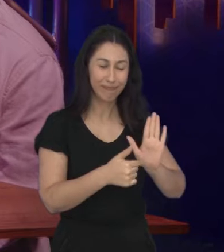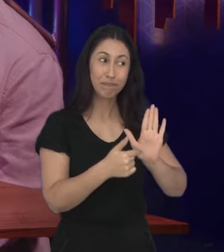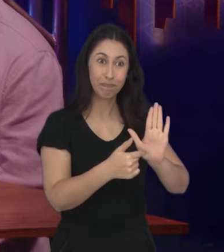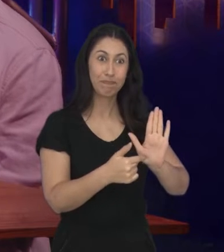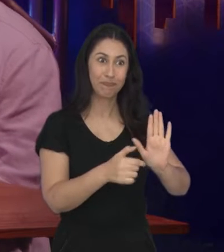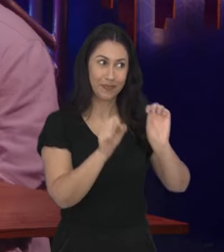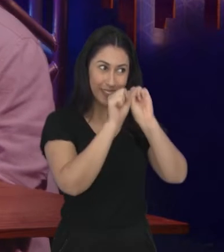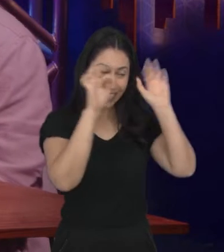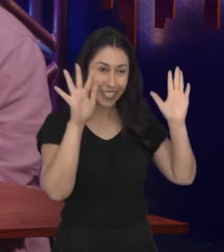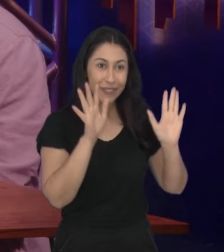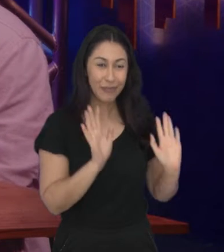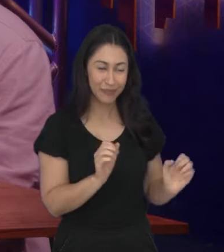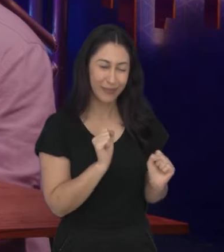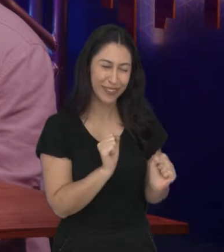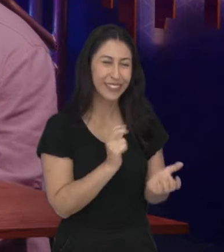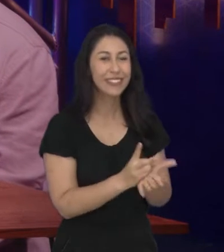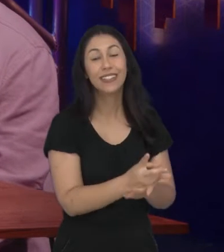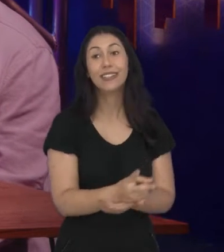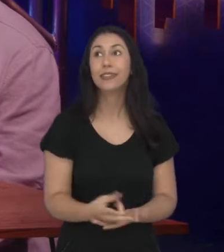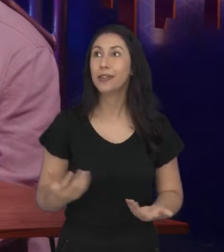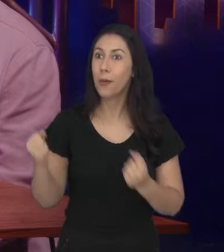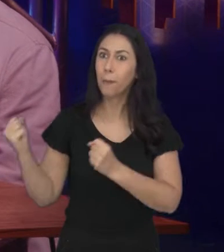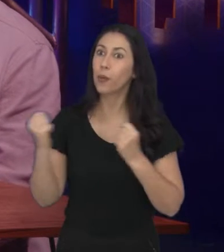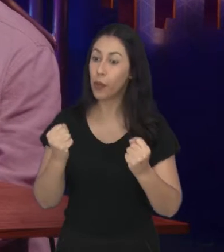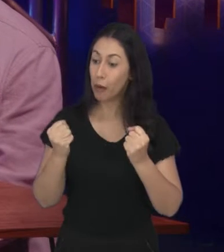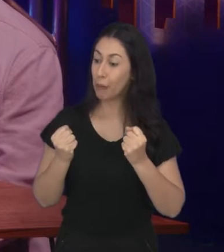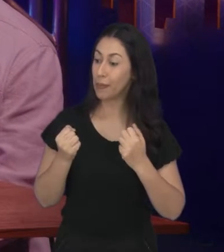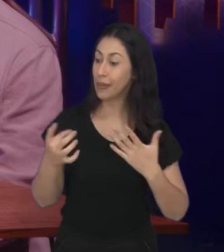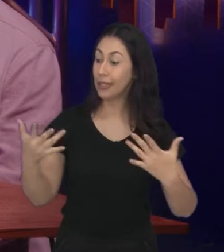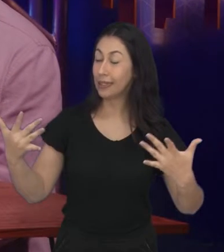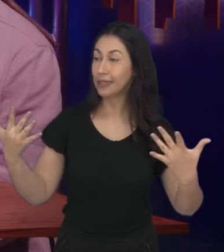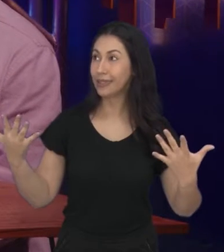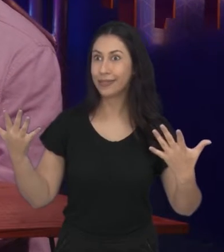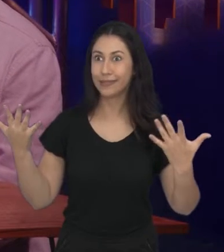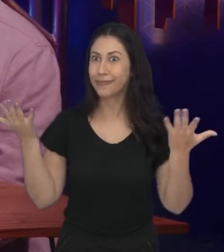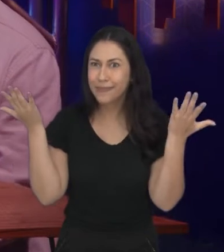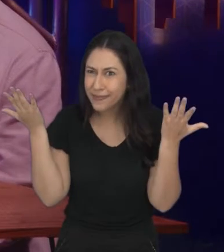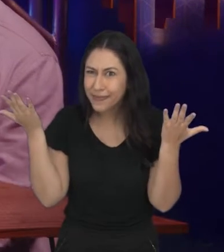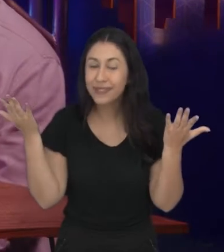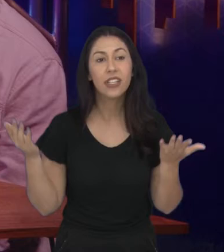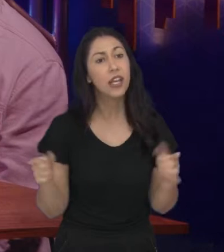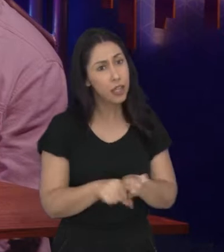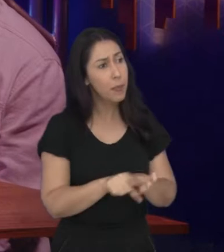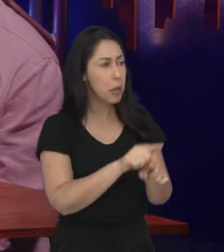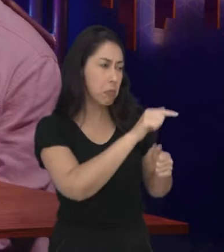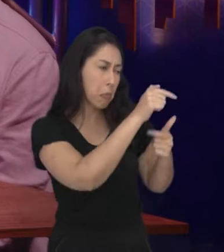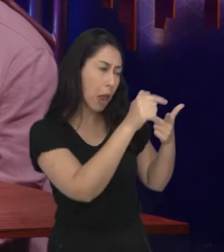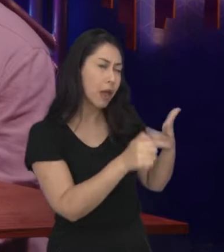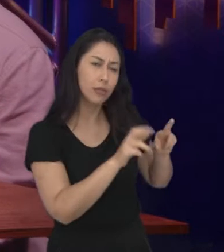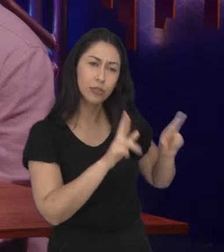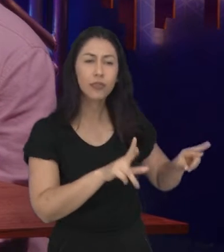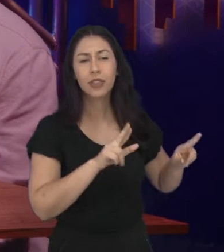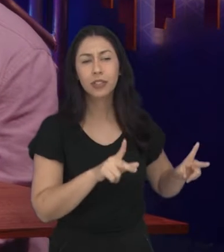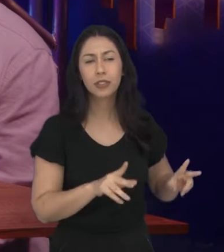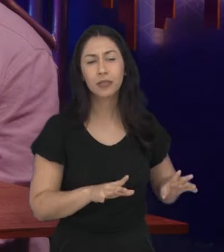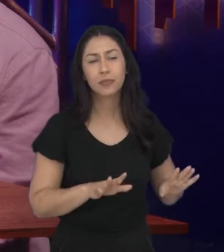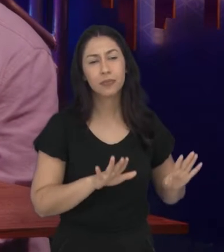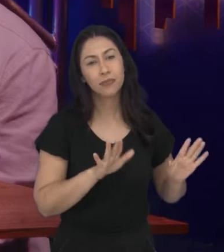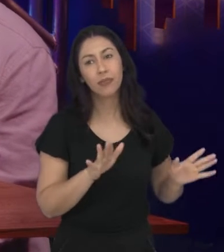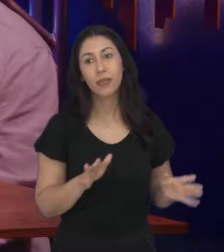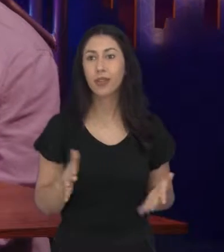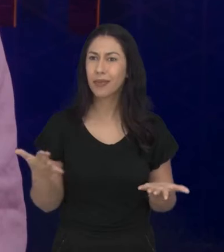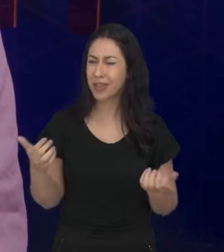não... Podemos continuar. O poder do cara é brilhar no sol, cara. Não, ele tem outros poderes também, mas...